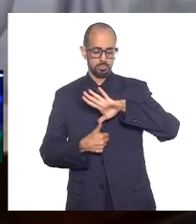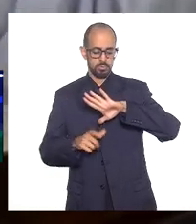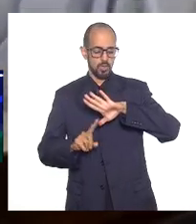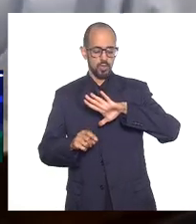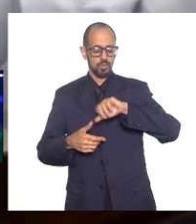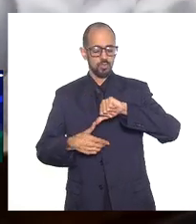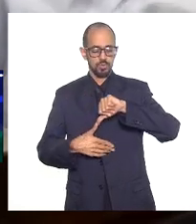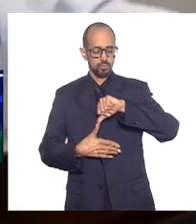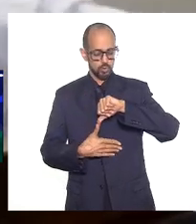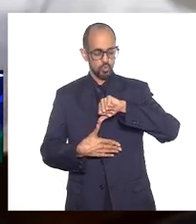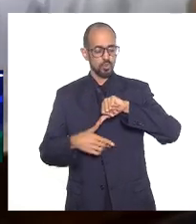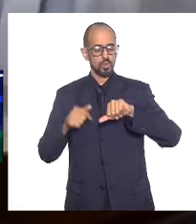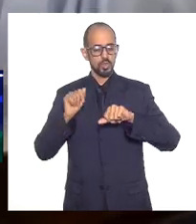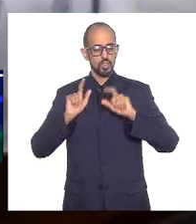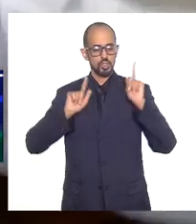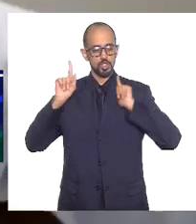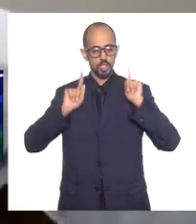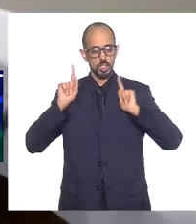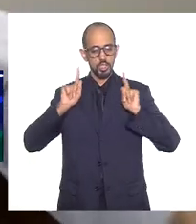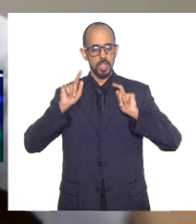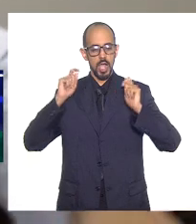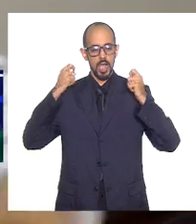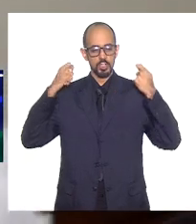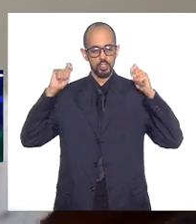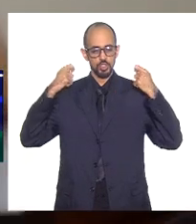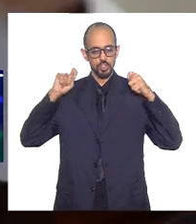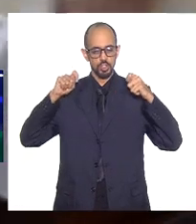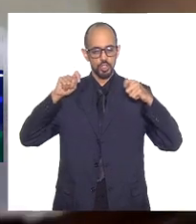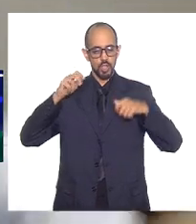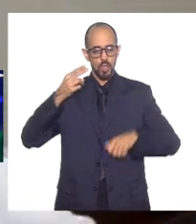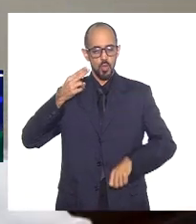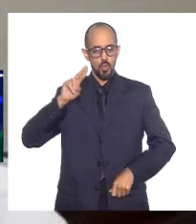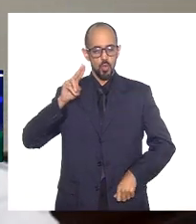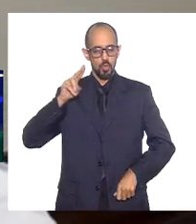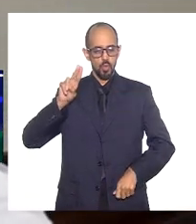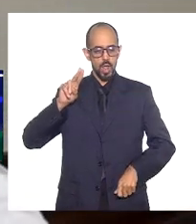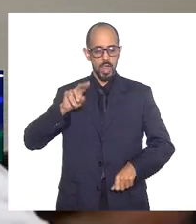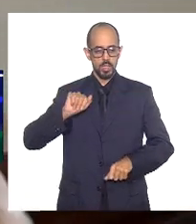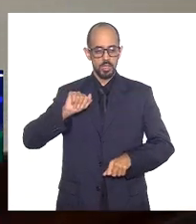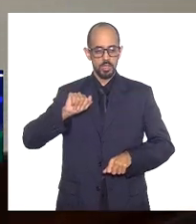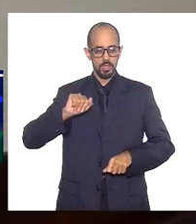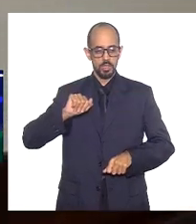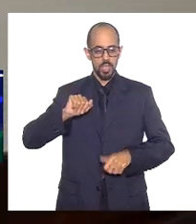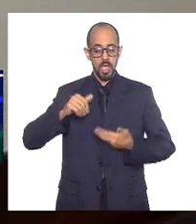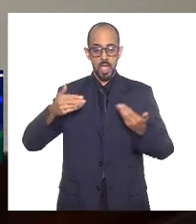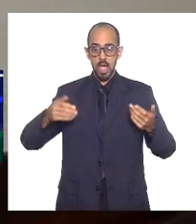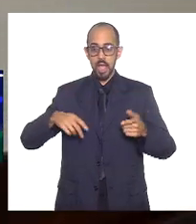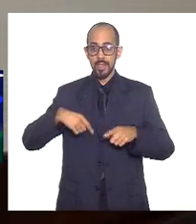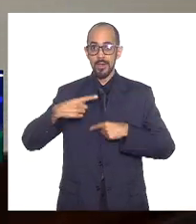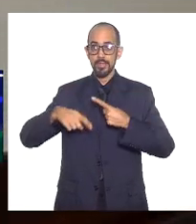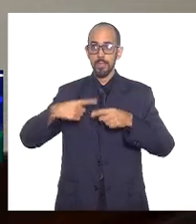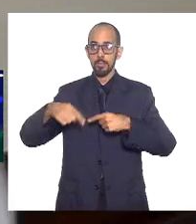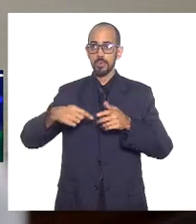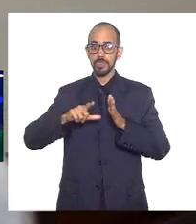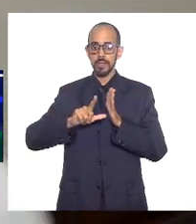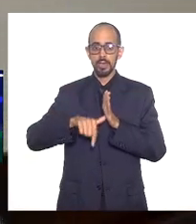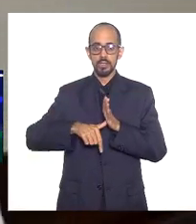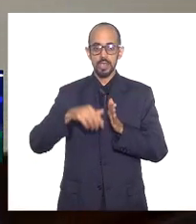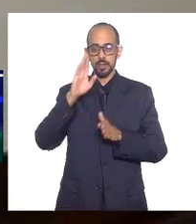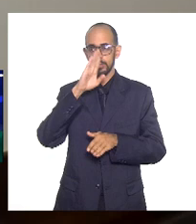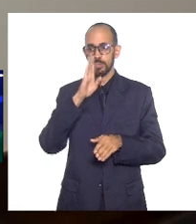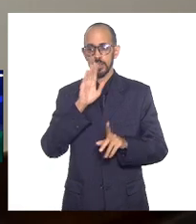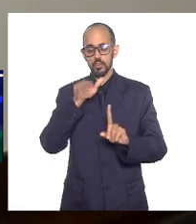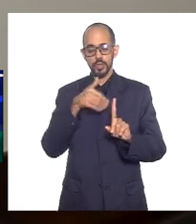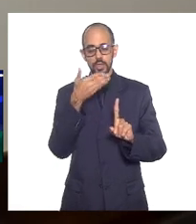da Argentina, do Uruguai, né? Décadas depois desses países, o Brasil decidiu tornar,